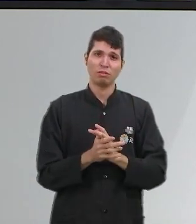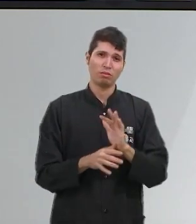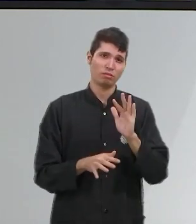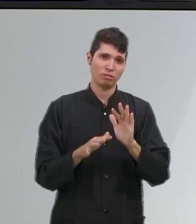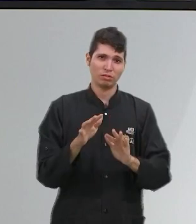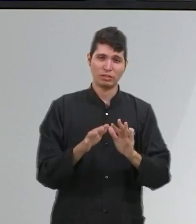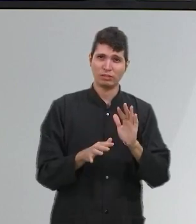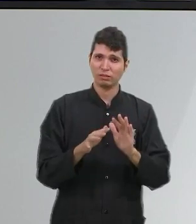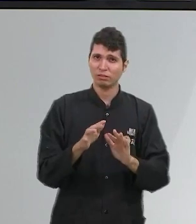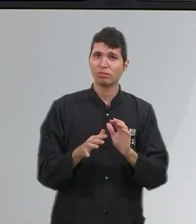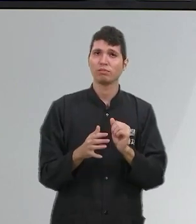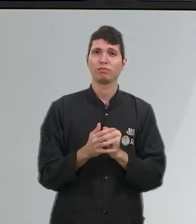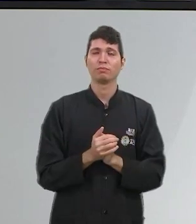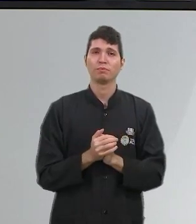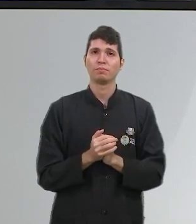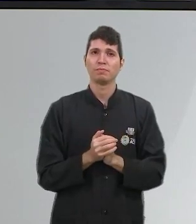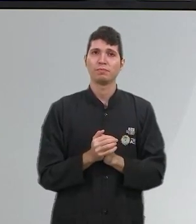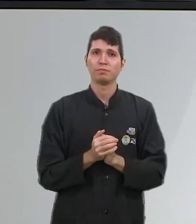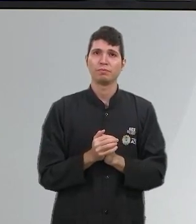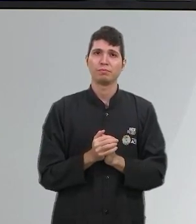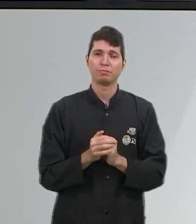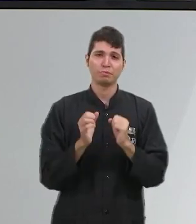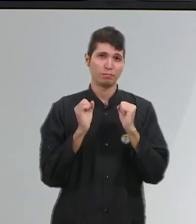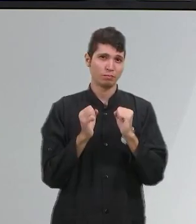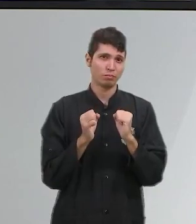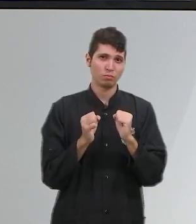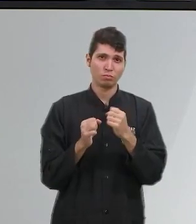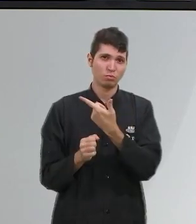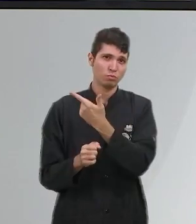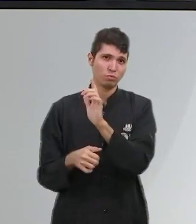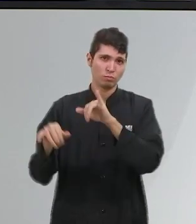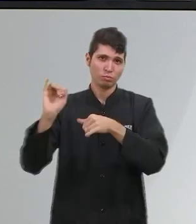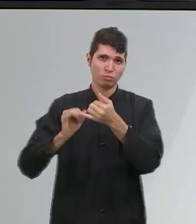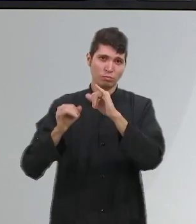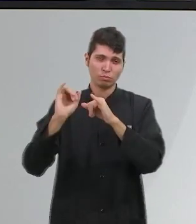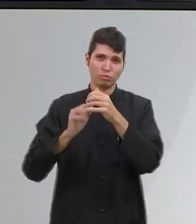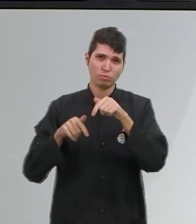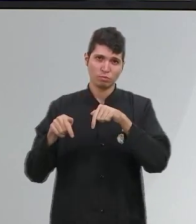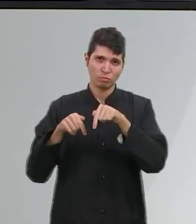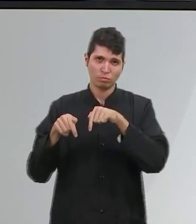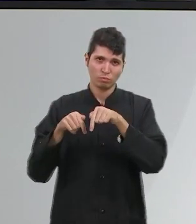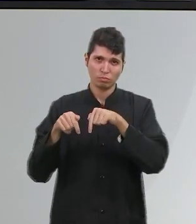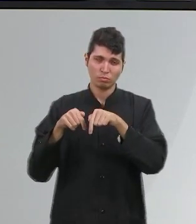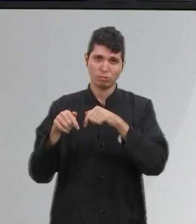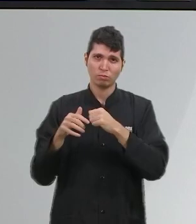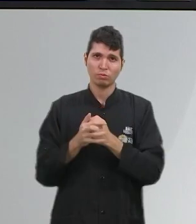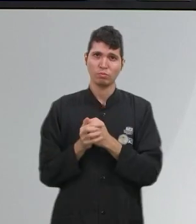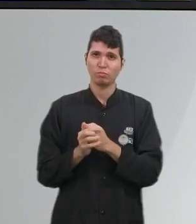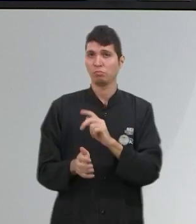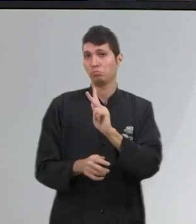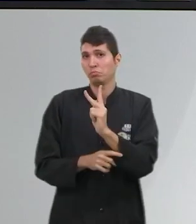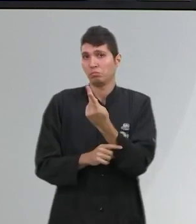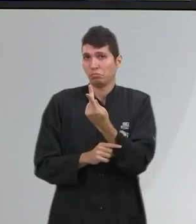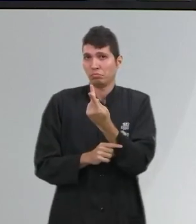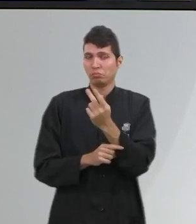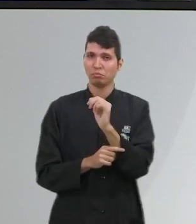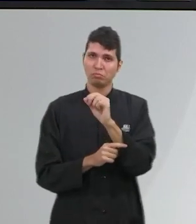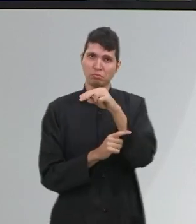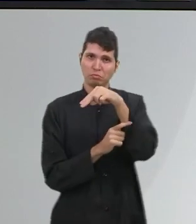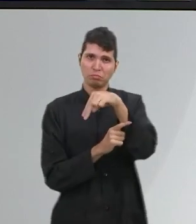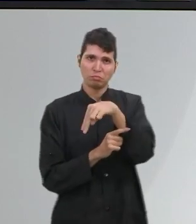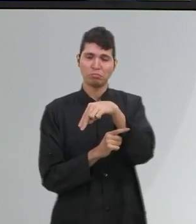do composto, podendo aparecer aí outros elementos químicos, como eu citei. Hidrogênio,